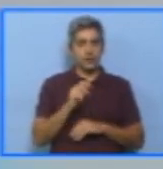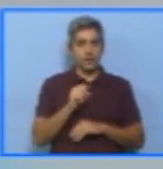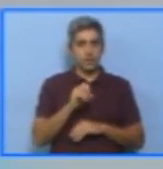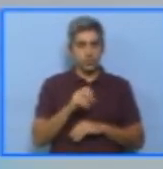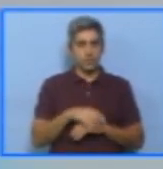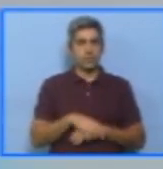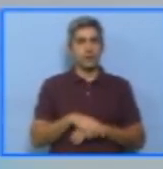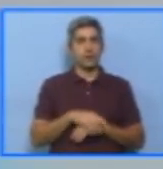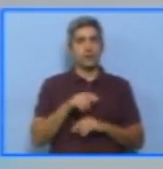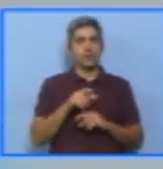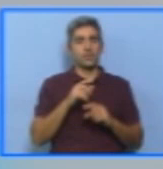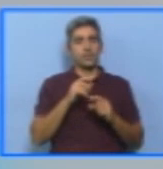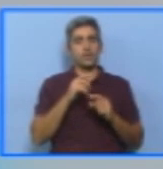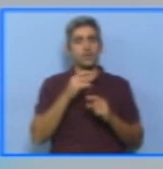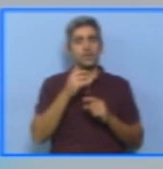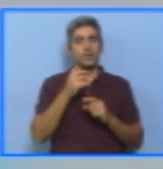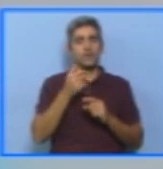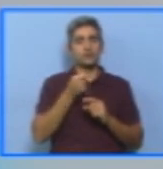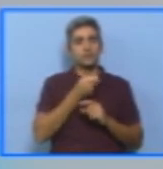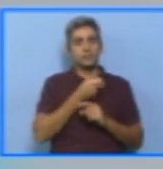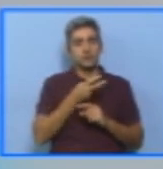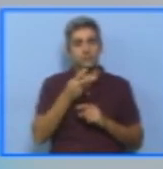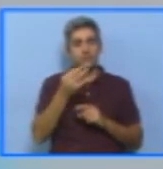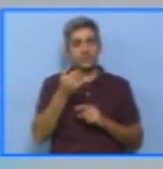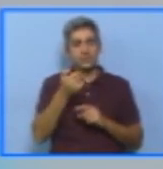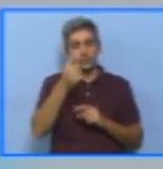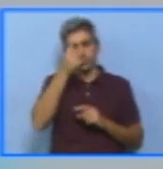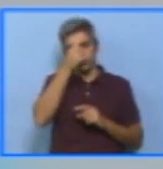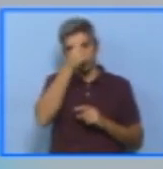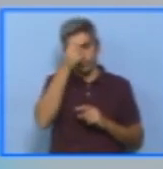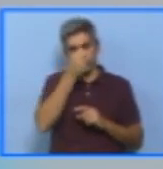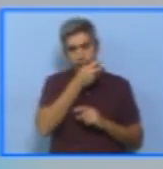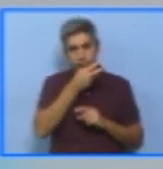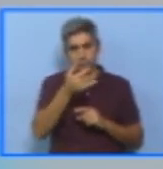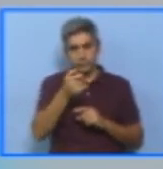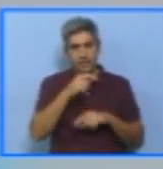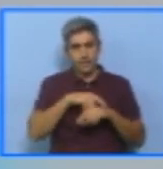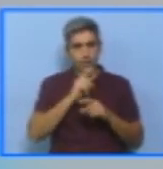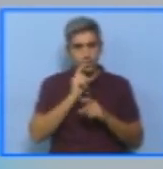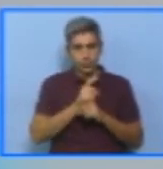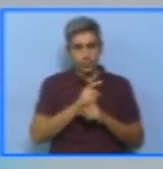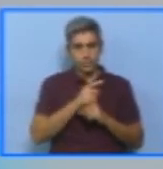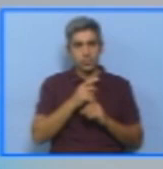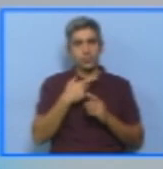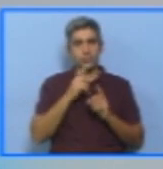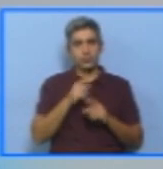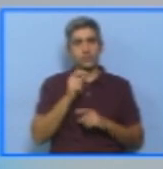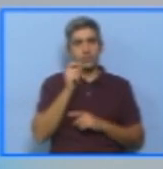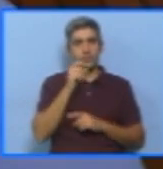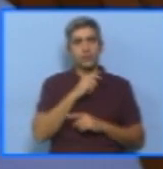o 25º domingo do Tempo Comum. Começava por si, cônego António